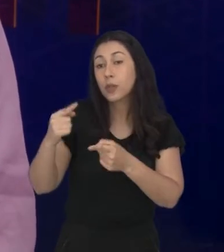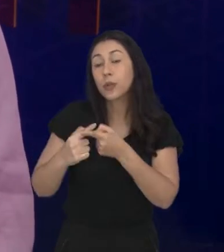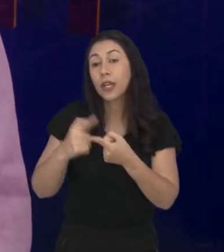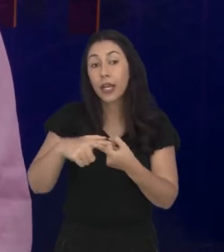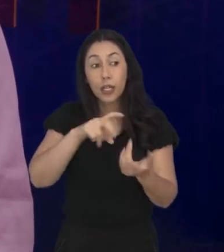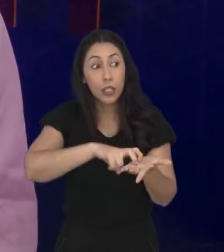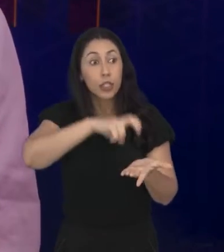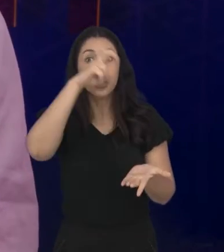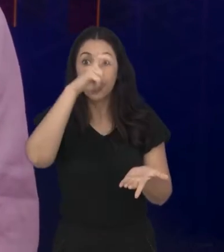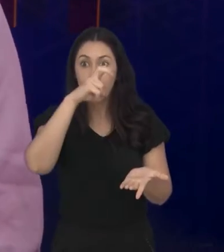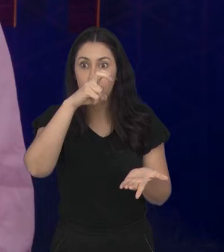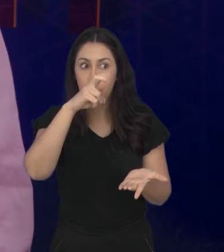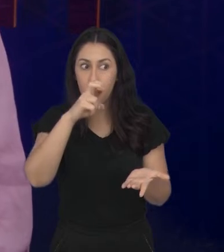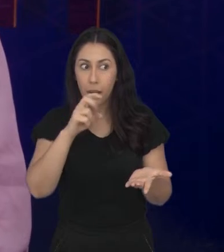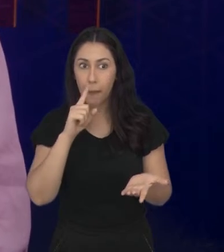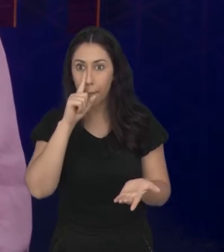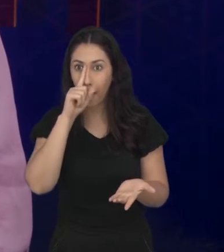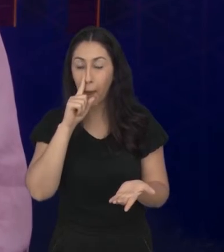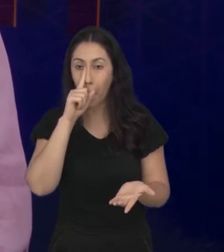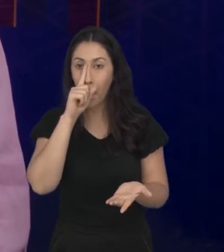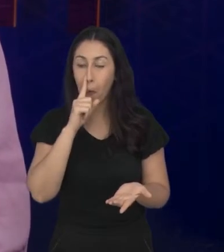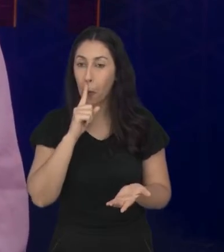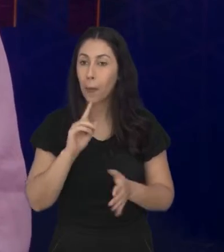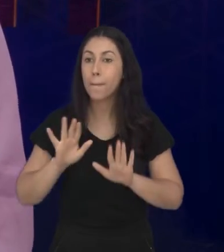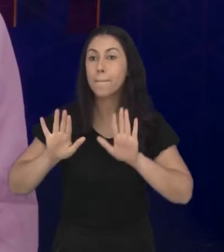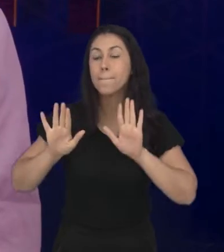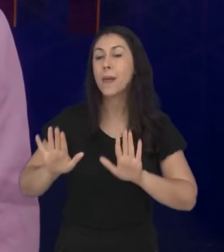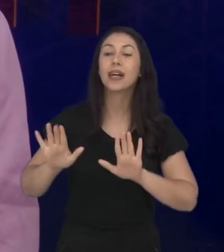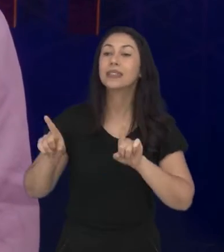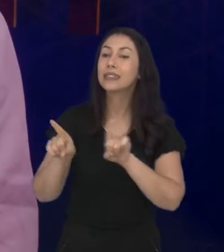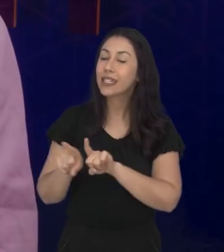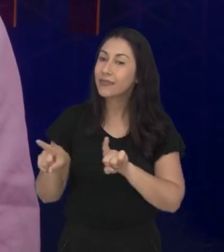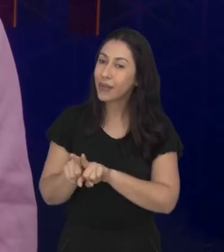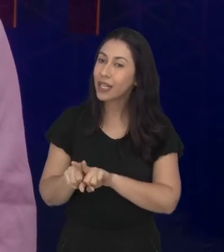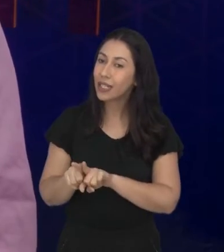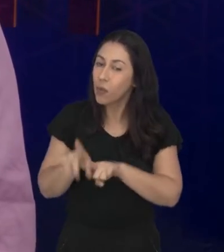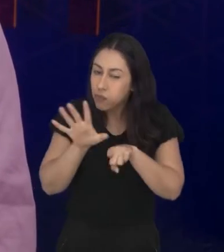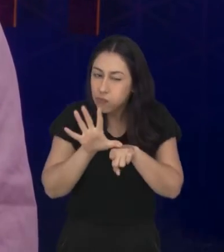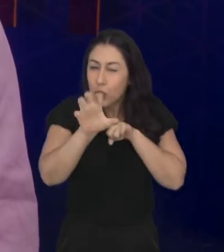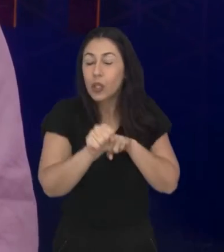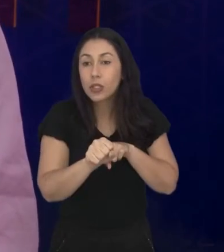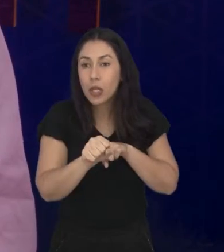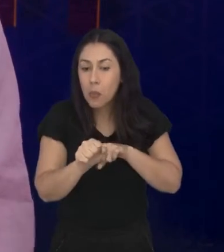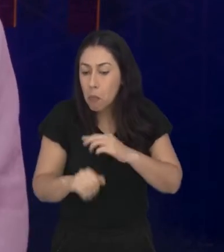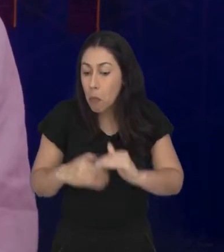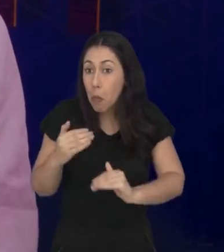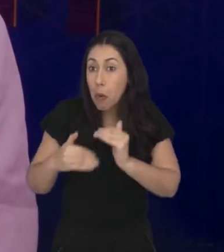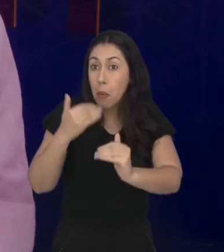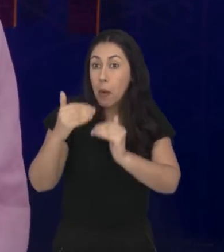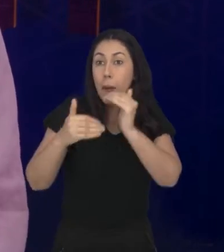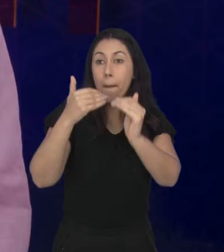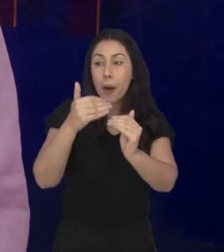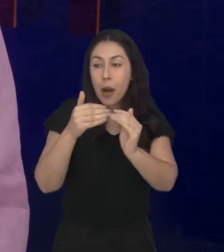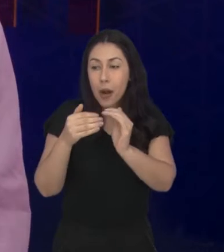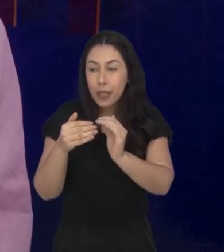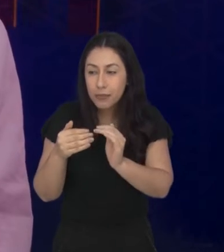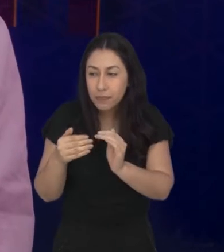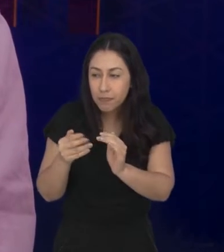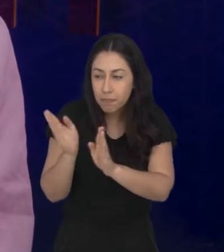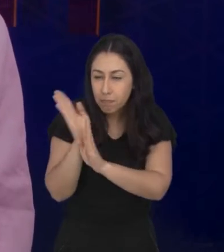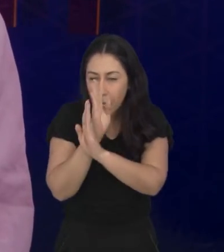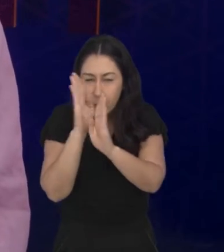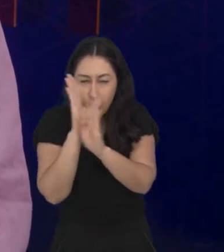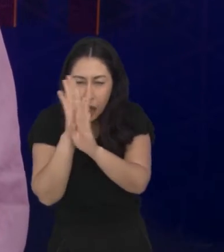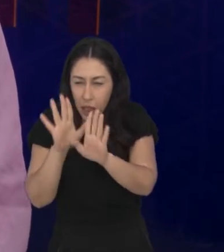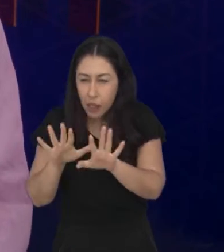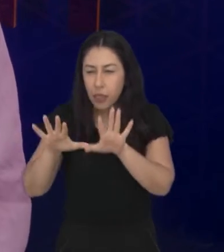de dia teria muito mais inimigos. Uhum. E por sua vez, os predadores também evoluíram para acompanhar essas